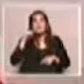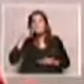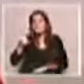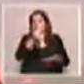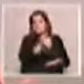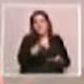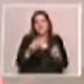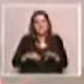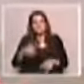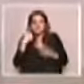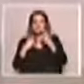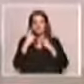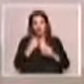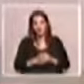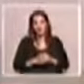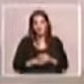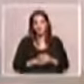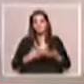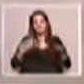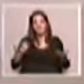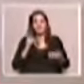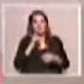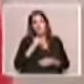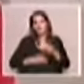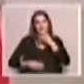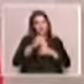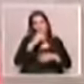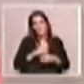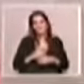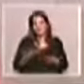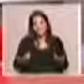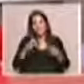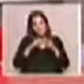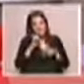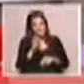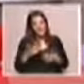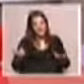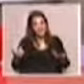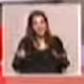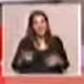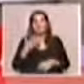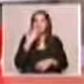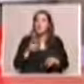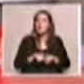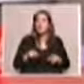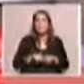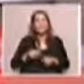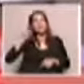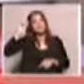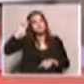eu adoro esta história. Eu acho que não se janta com uma criança a chorar. Bom, também. Mas aqui a questão é essa, é que acaba por ser quase um desperdício.